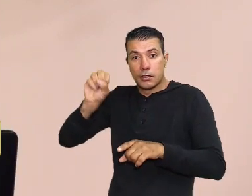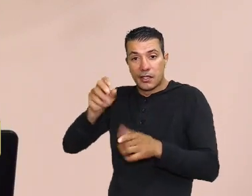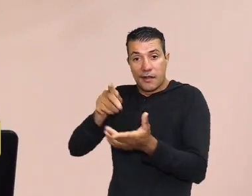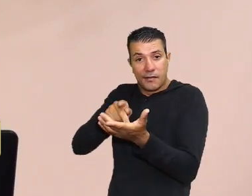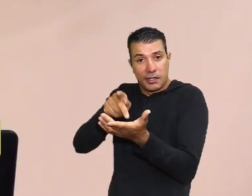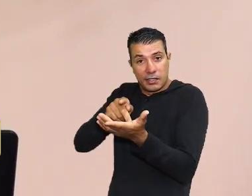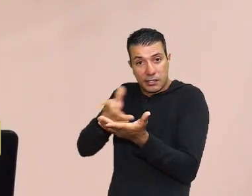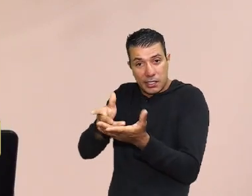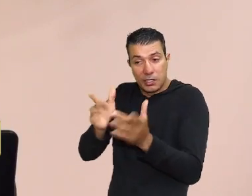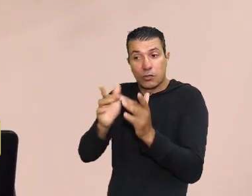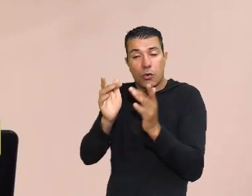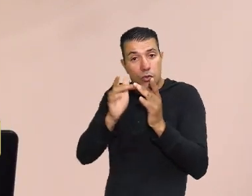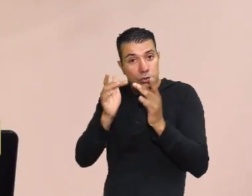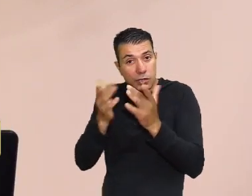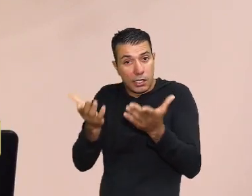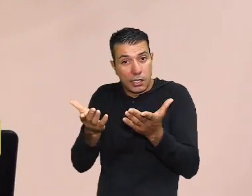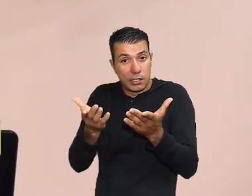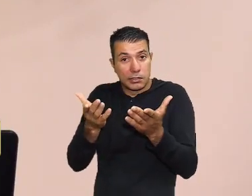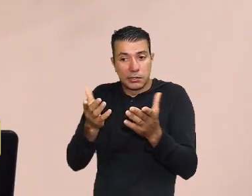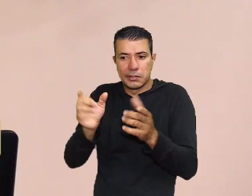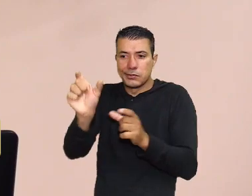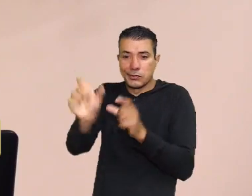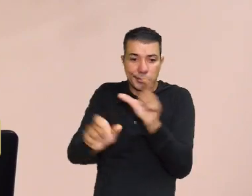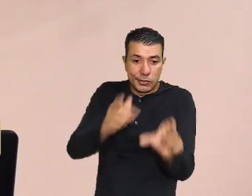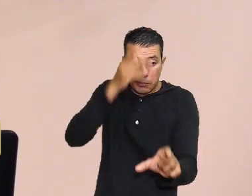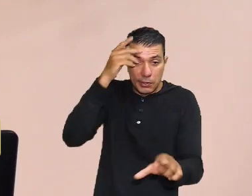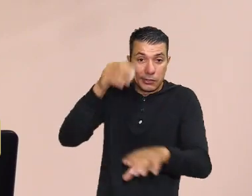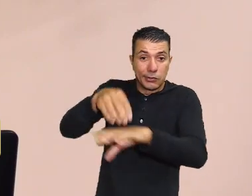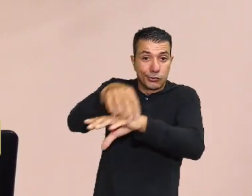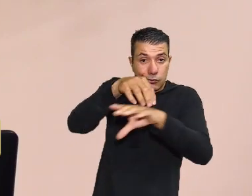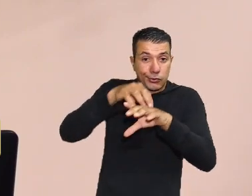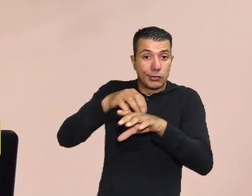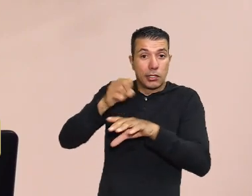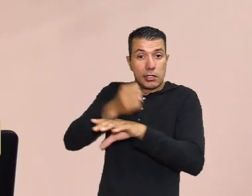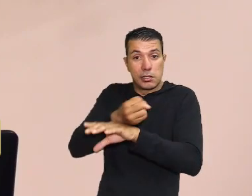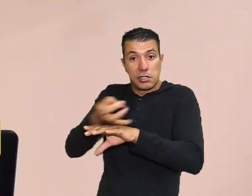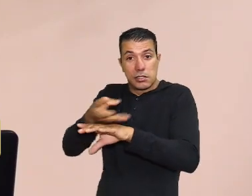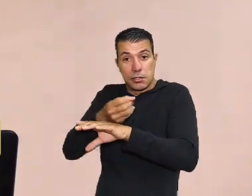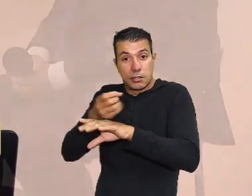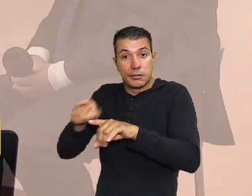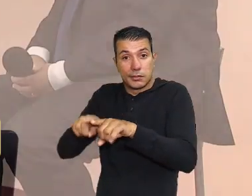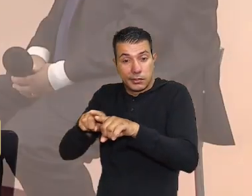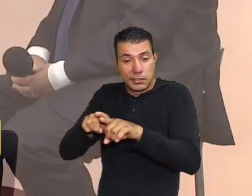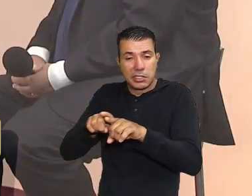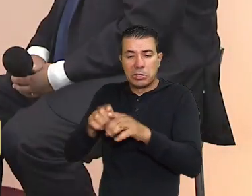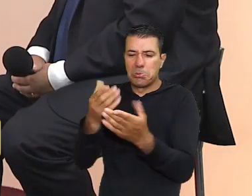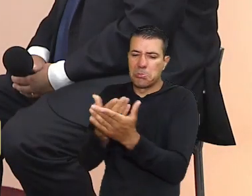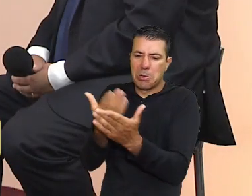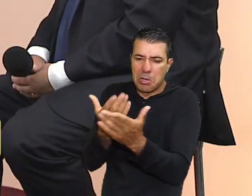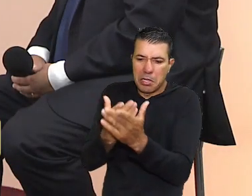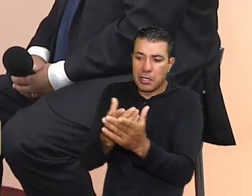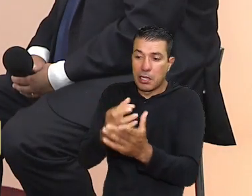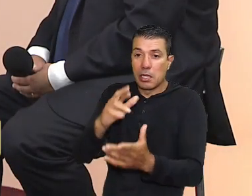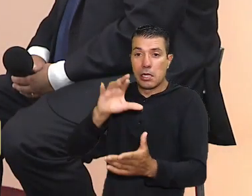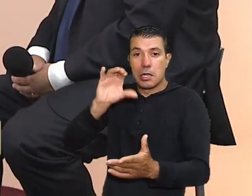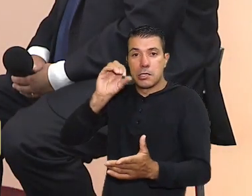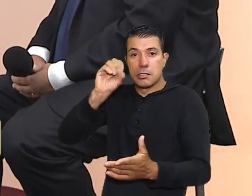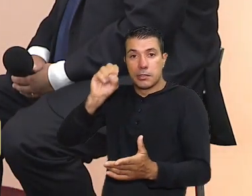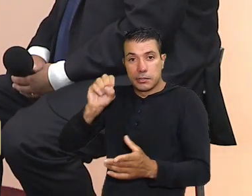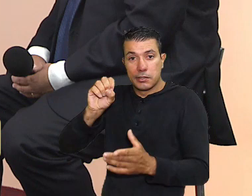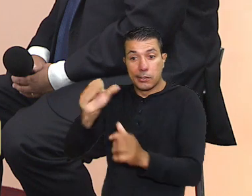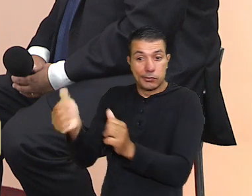sincera, teve contato com as pessoas lá do distrito de São Miguel, eles estudaram a Bíblia com ela, e a Rose,